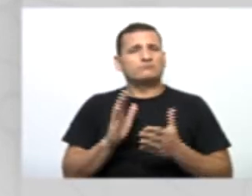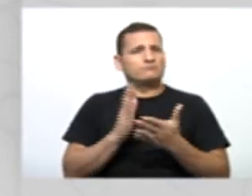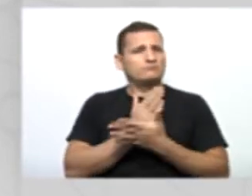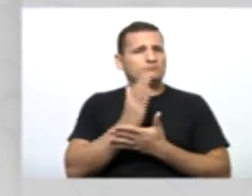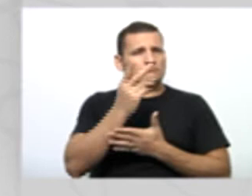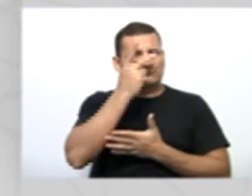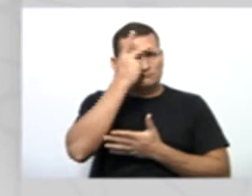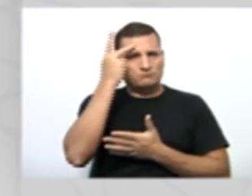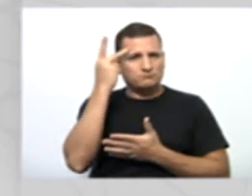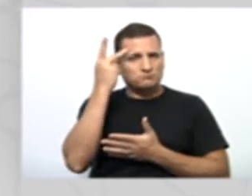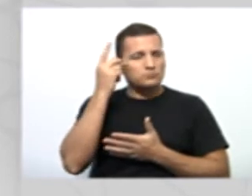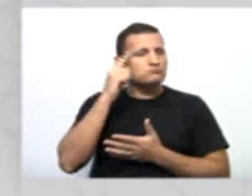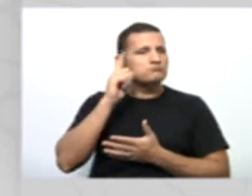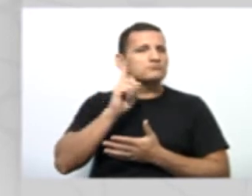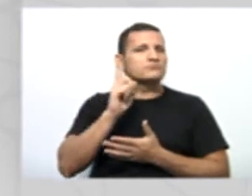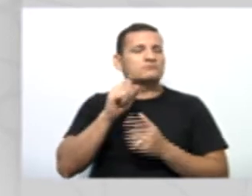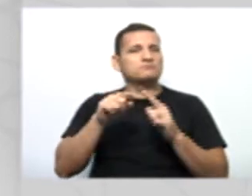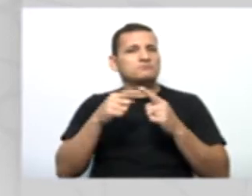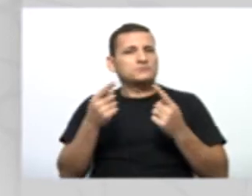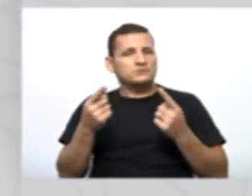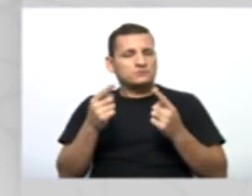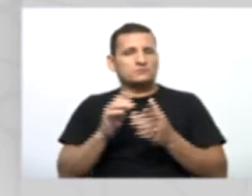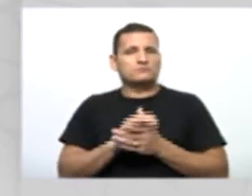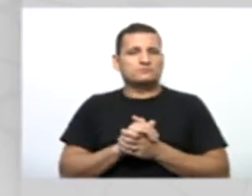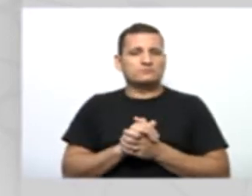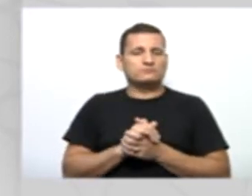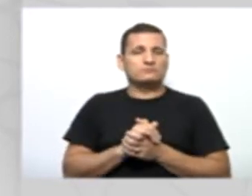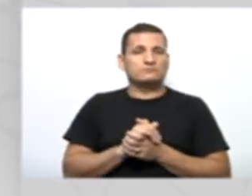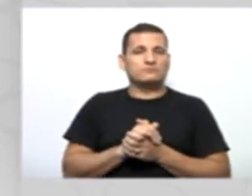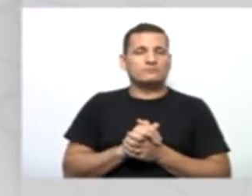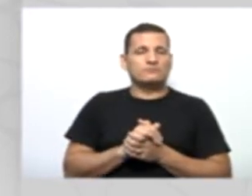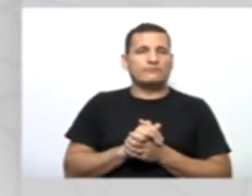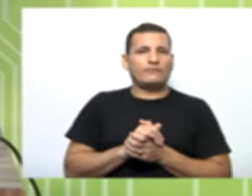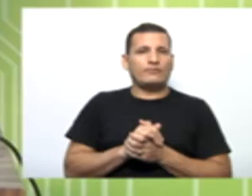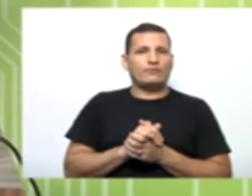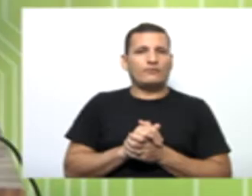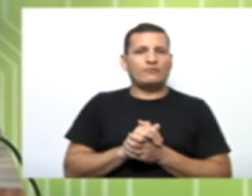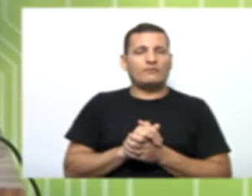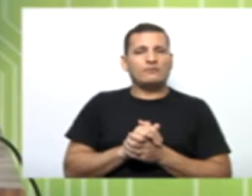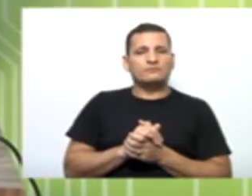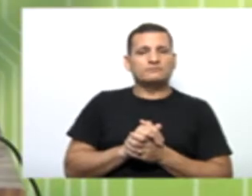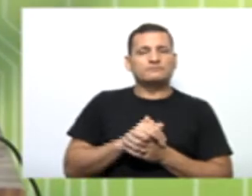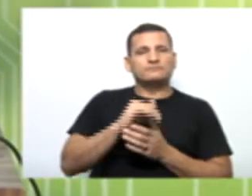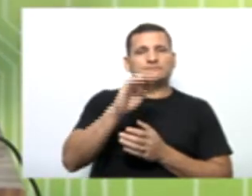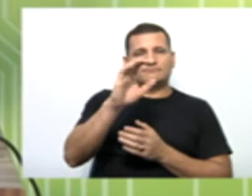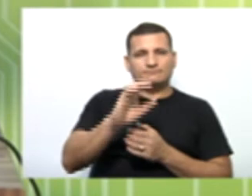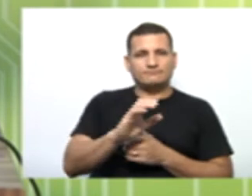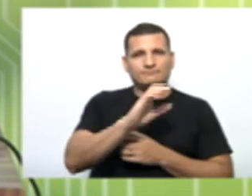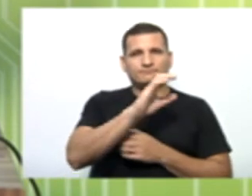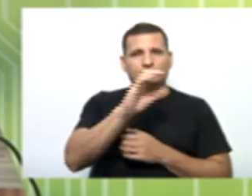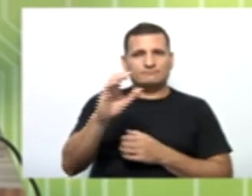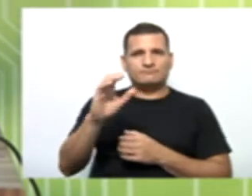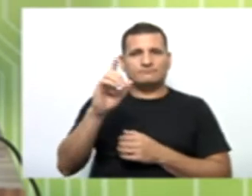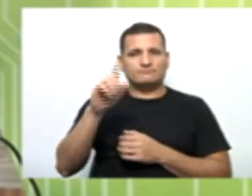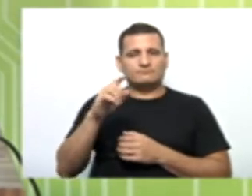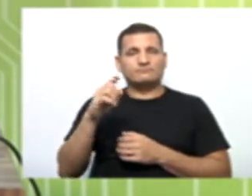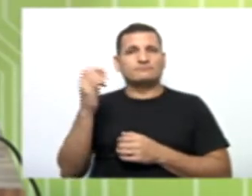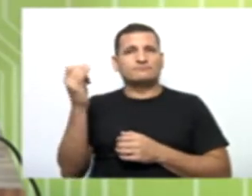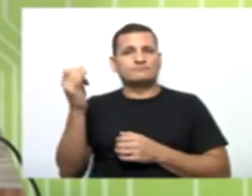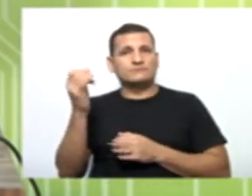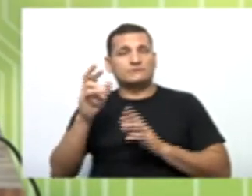não sabem, mas os princípios éticos e morais do cristianismo, eles são muito semelhantes aos princípios éticos e morais do